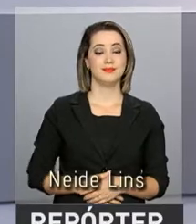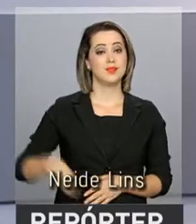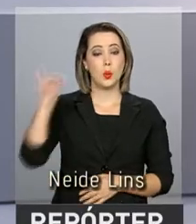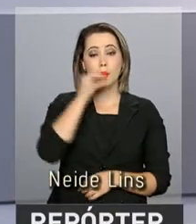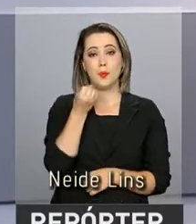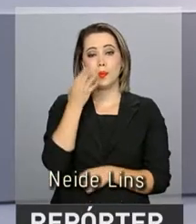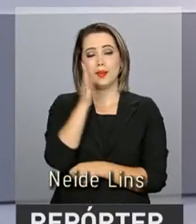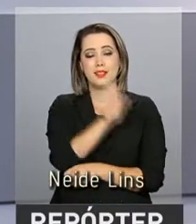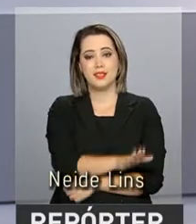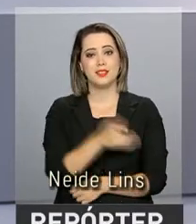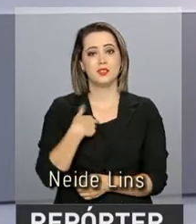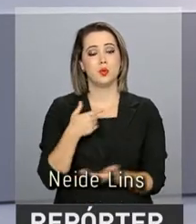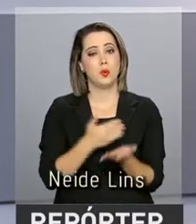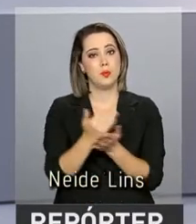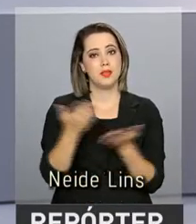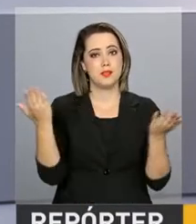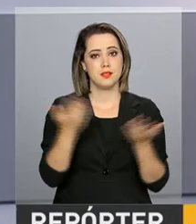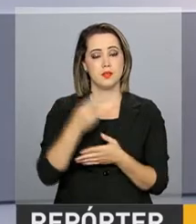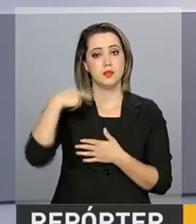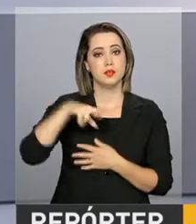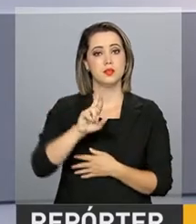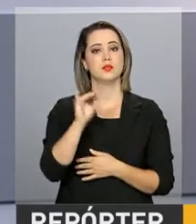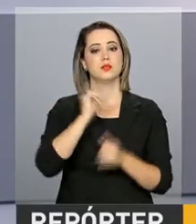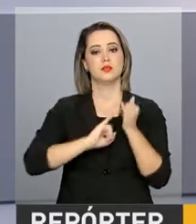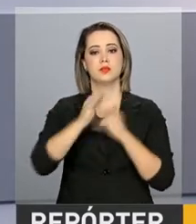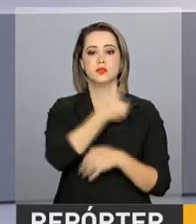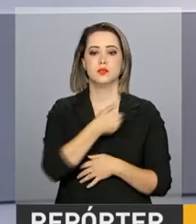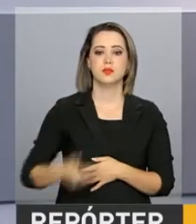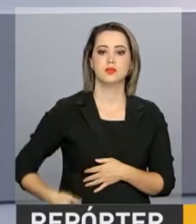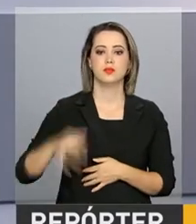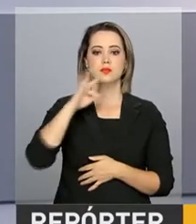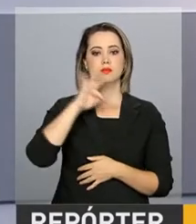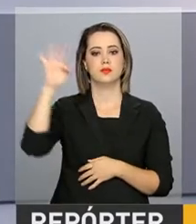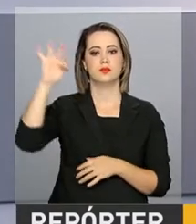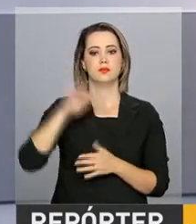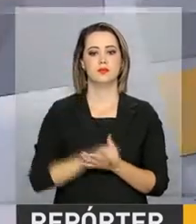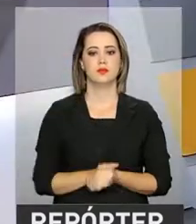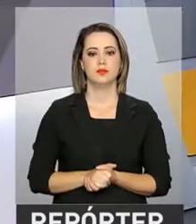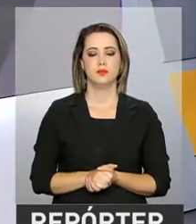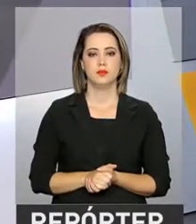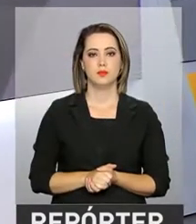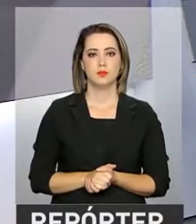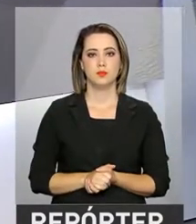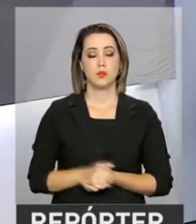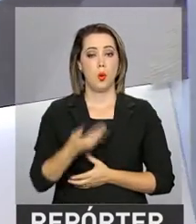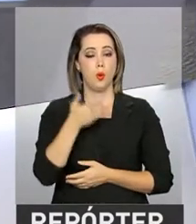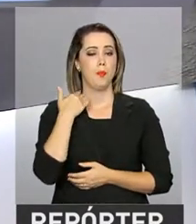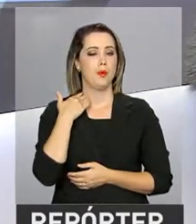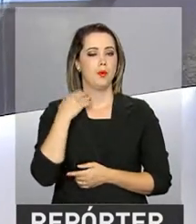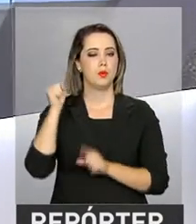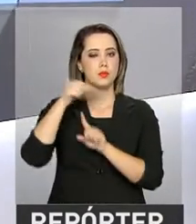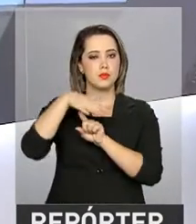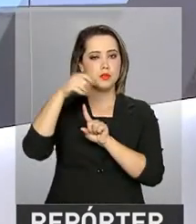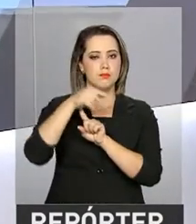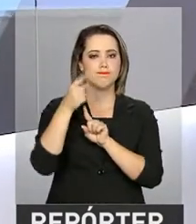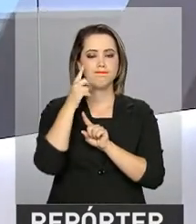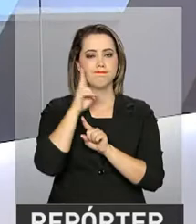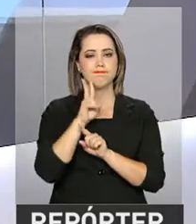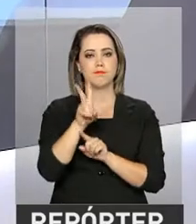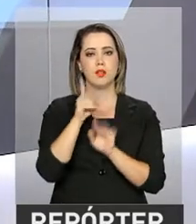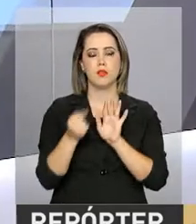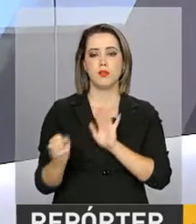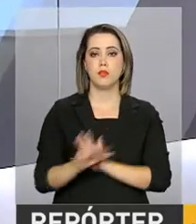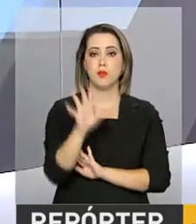Olá, boa tarde. Começa agora o Repórter NBR com as notícias do governo federal. O Banco Central projeta uma inflação em torno